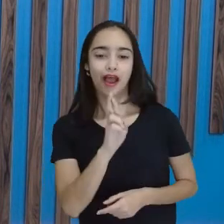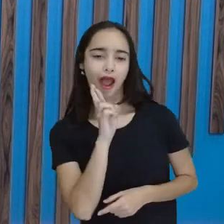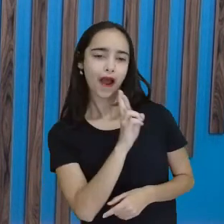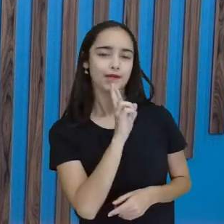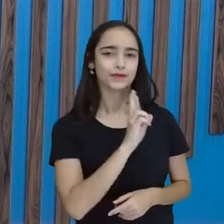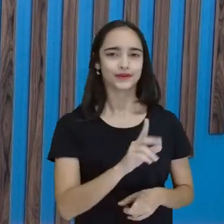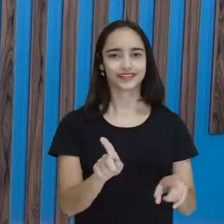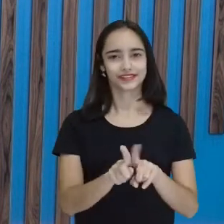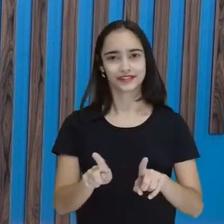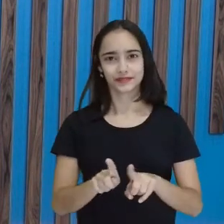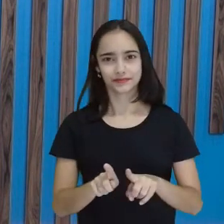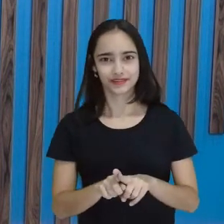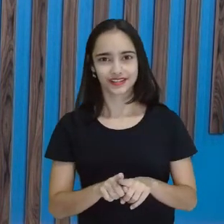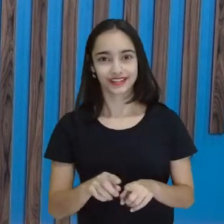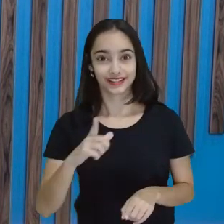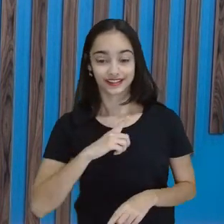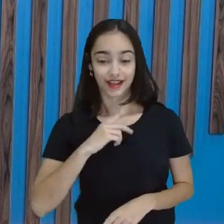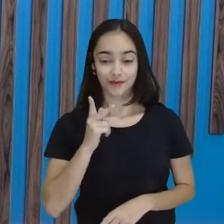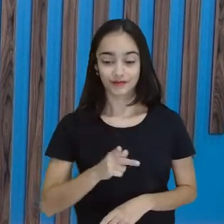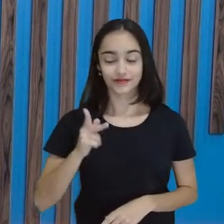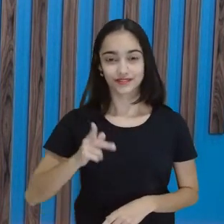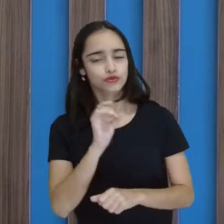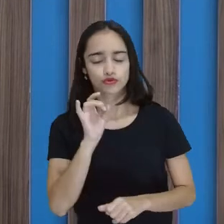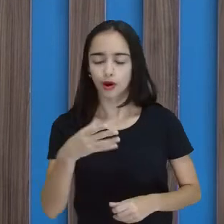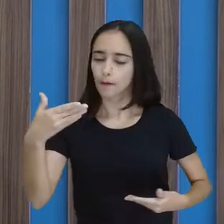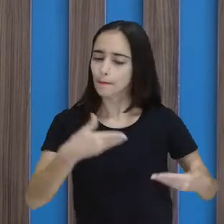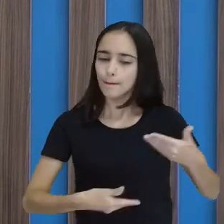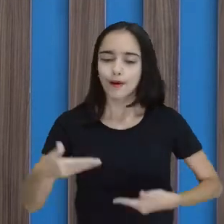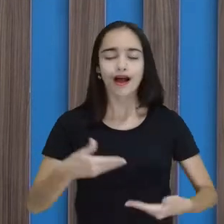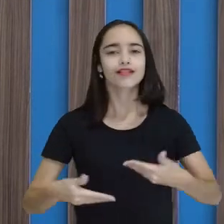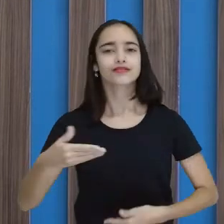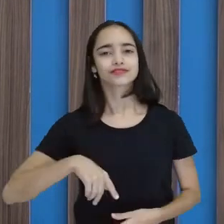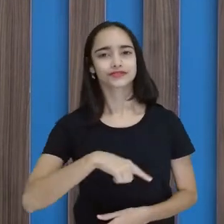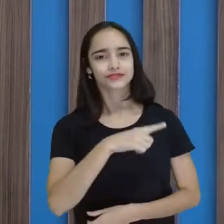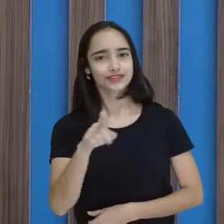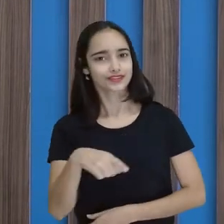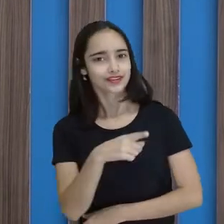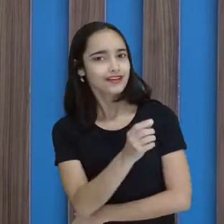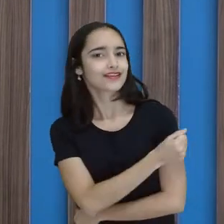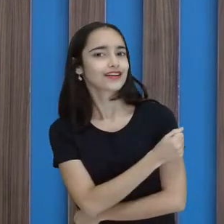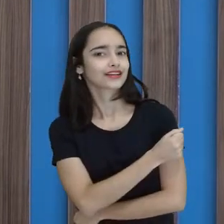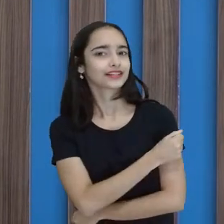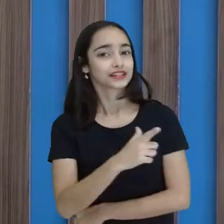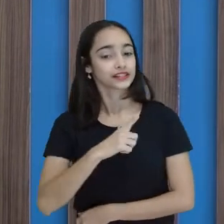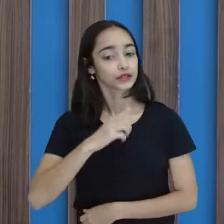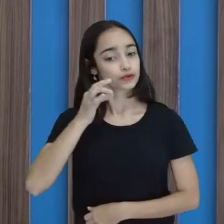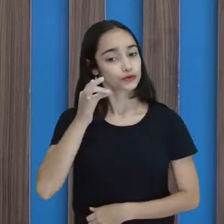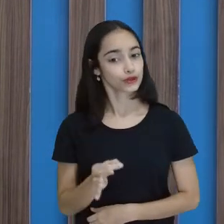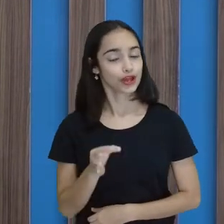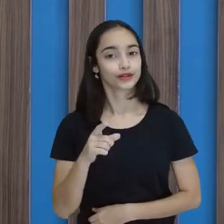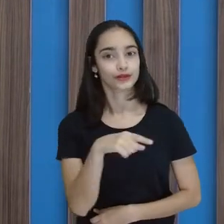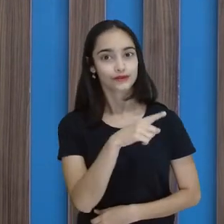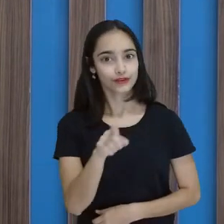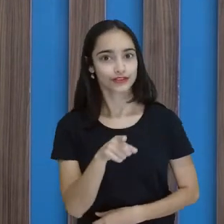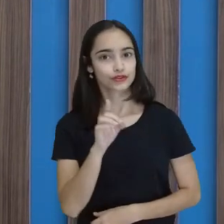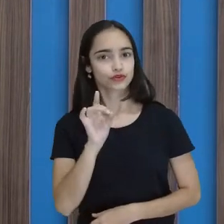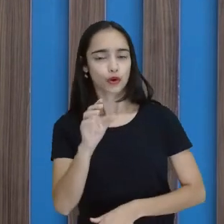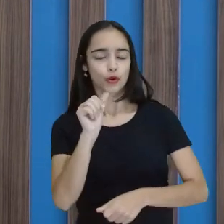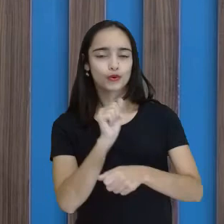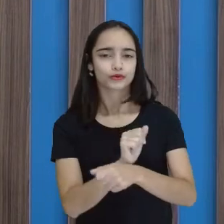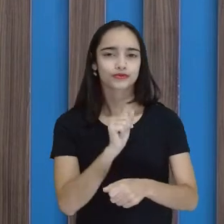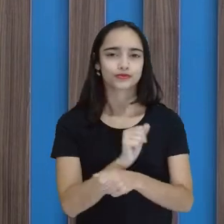deste lado aqui Karen, que é intérprete de Libras, que é a língua brasileira de sinais. Karen vai